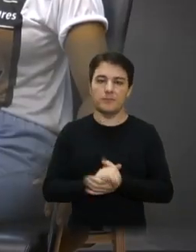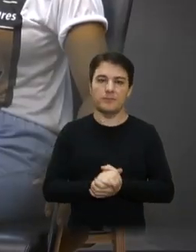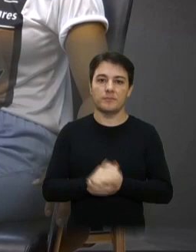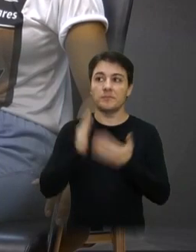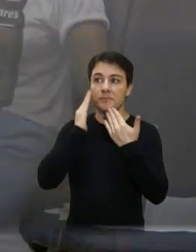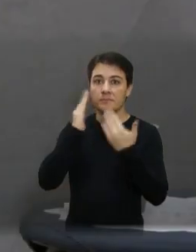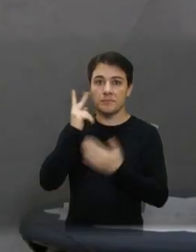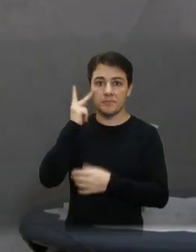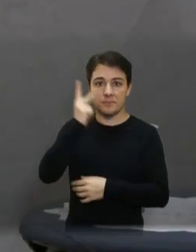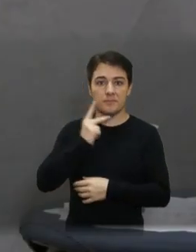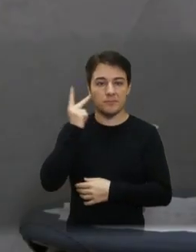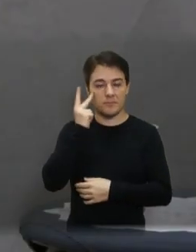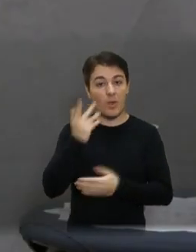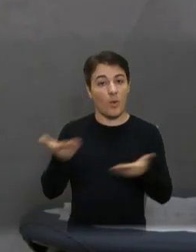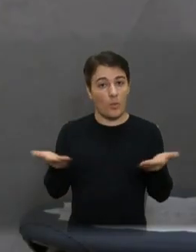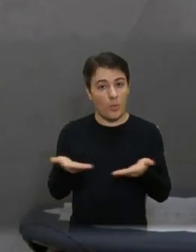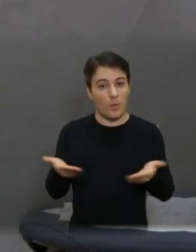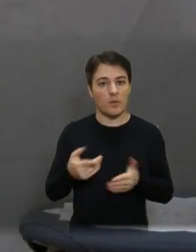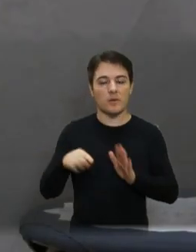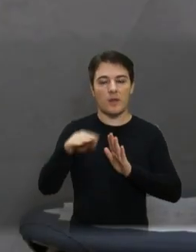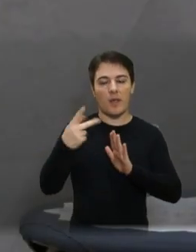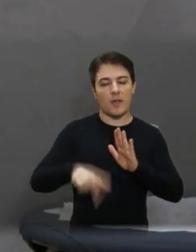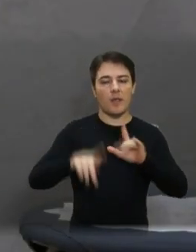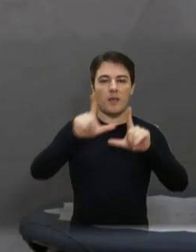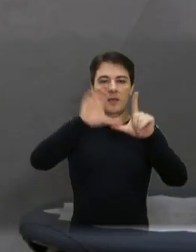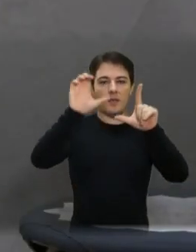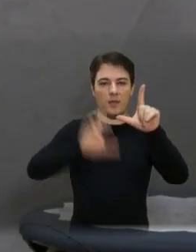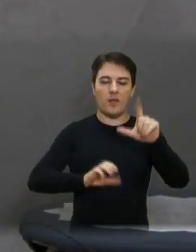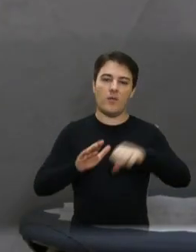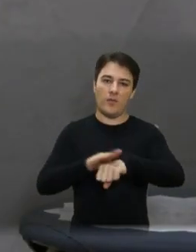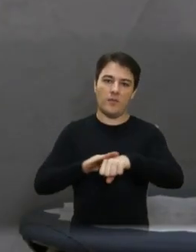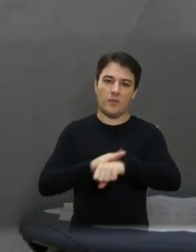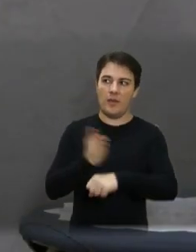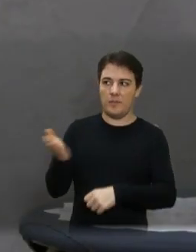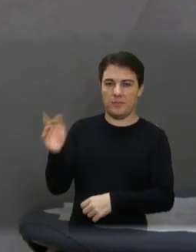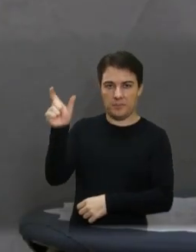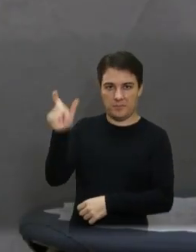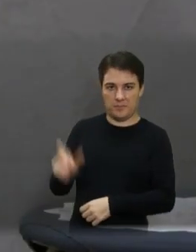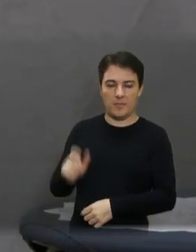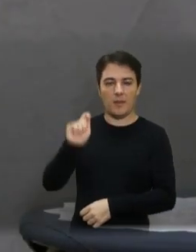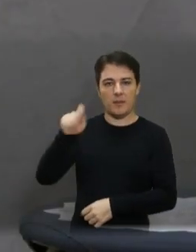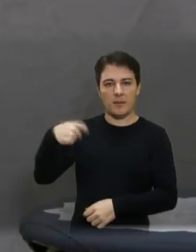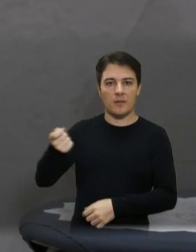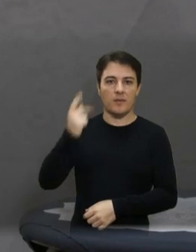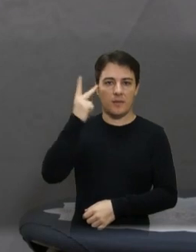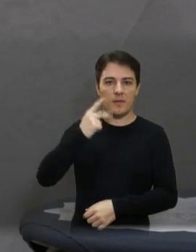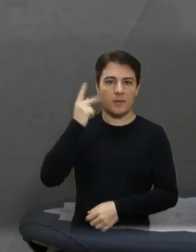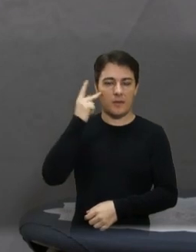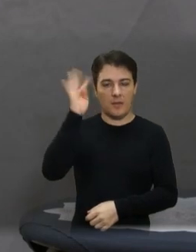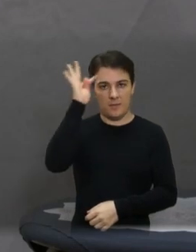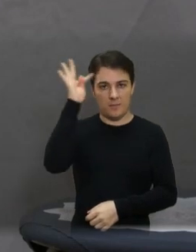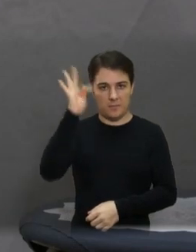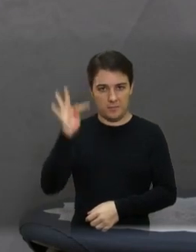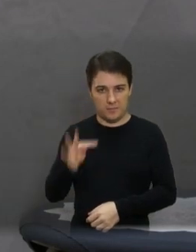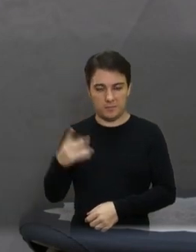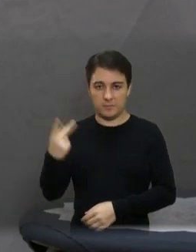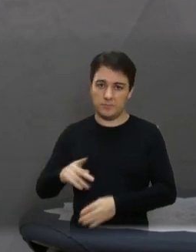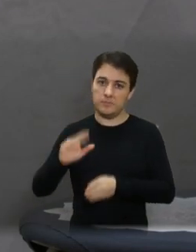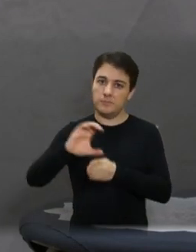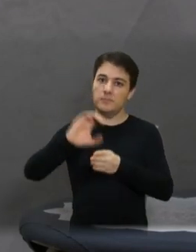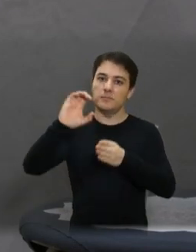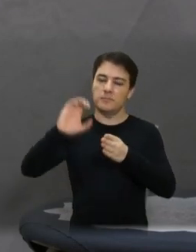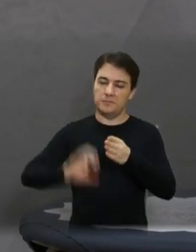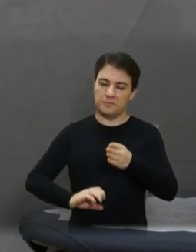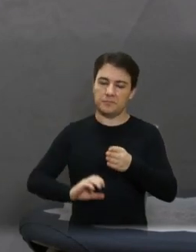vereadora esta foi mais uma edição do programa vereadores em Ação conversamos nesta oportunidade com a vereadora que da Câmara